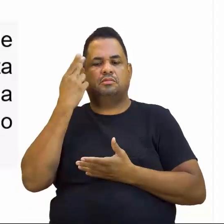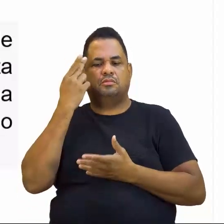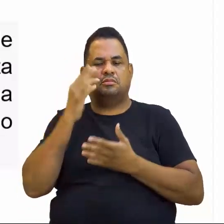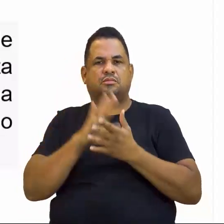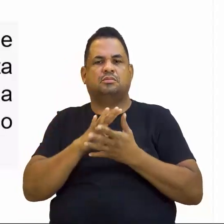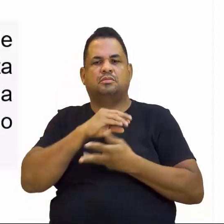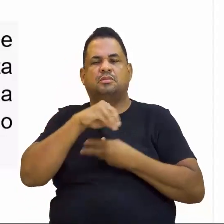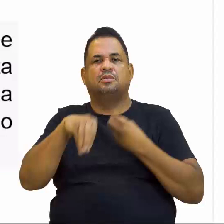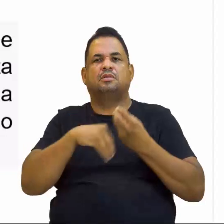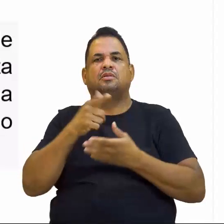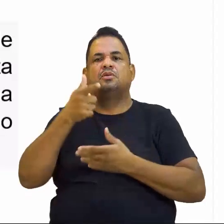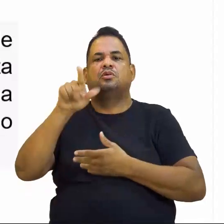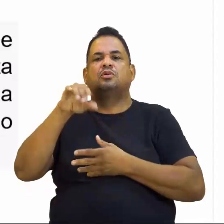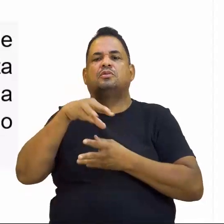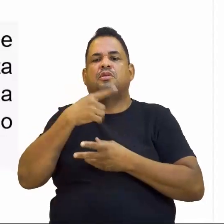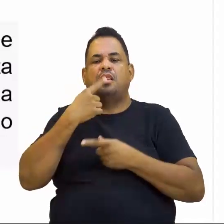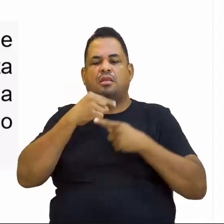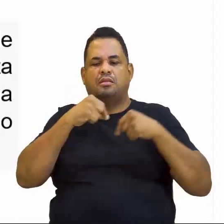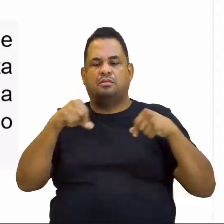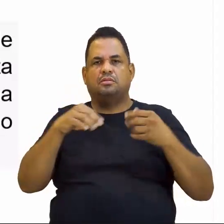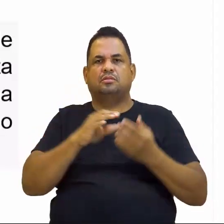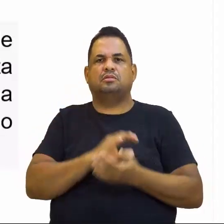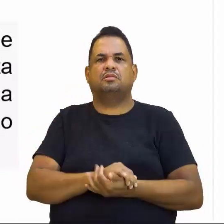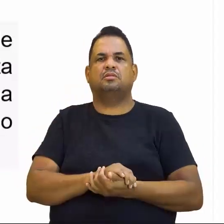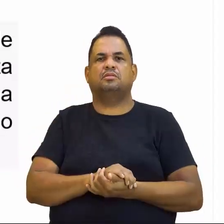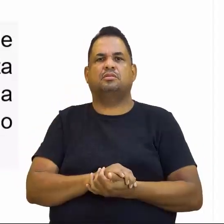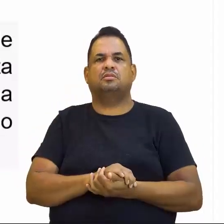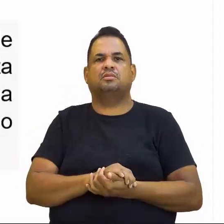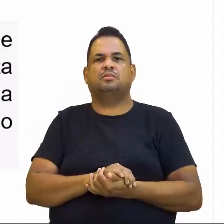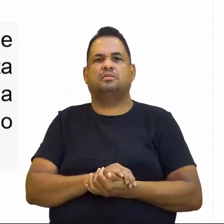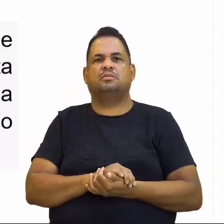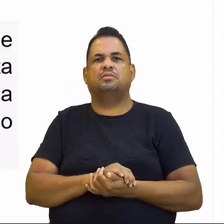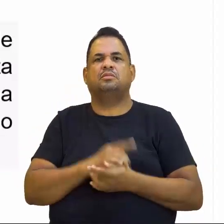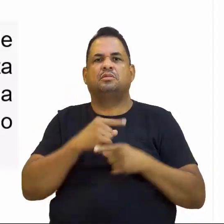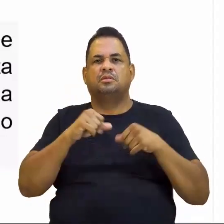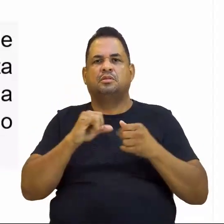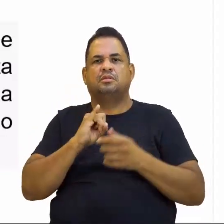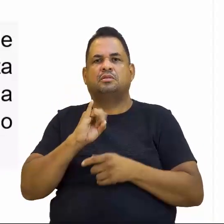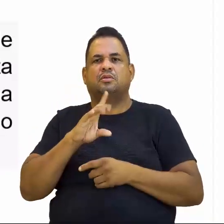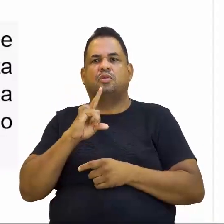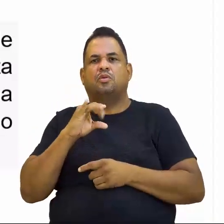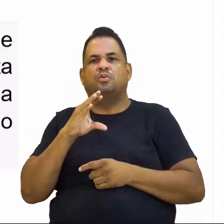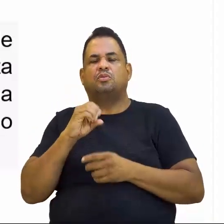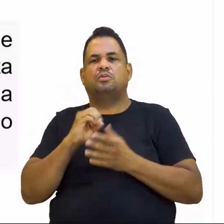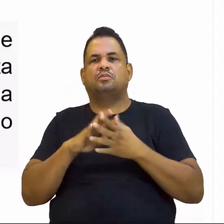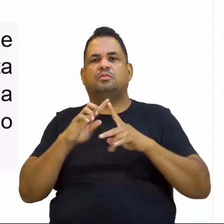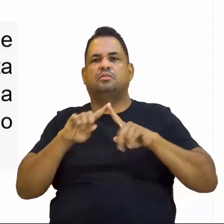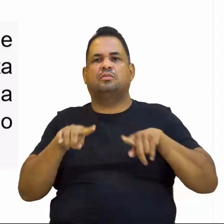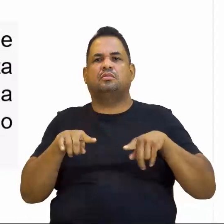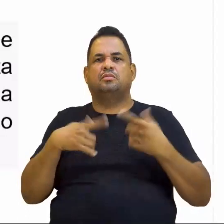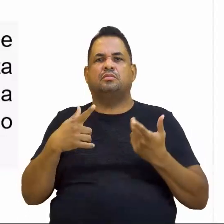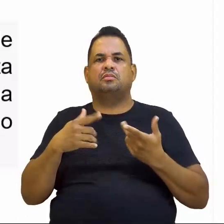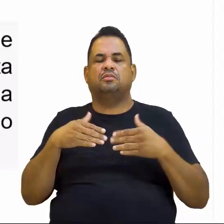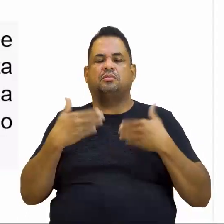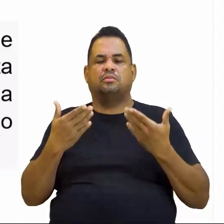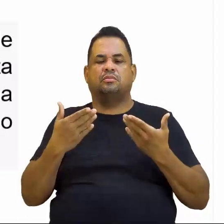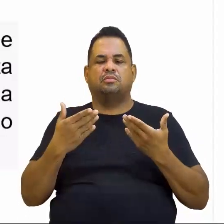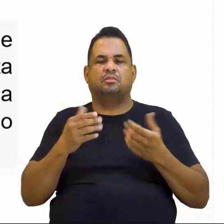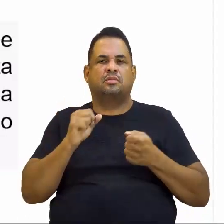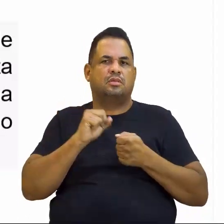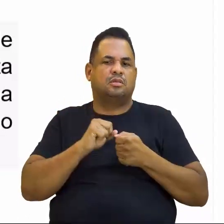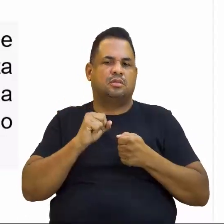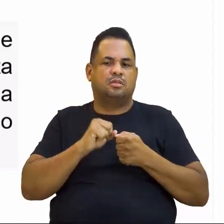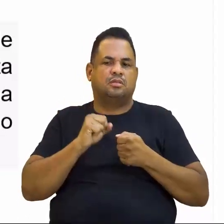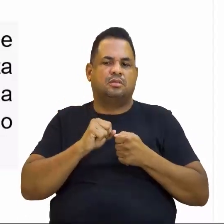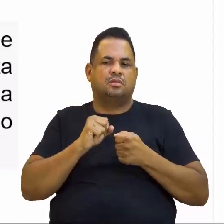com outros sais, dentre deles os sais de iodo. Porém, na hora que a gente está fazendo ali